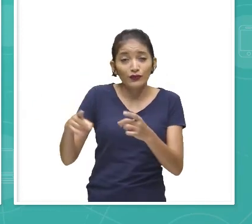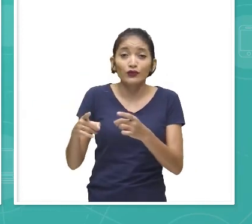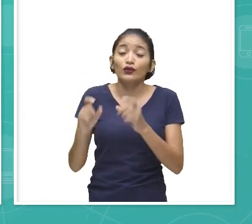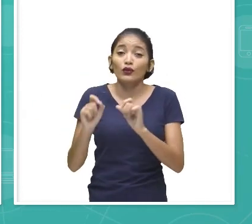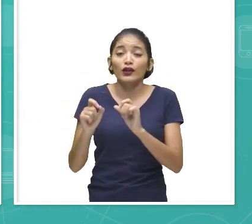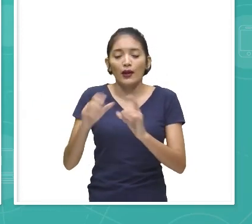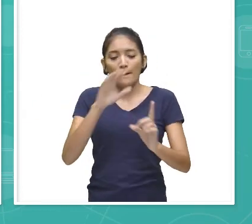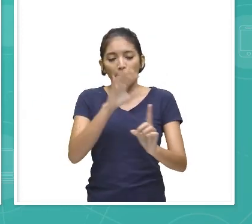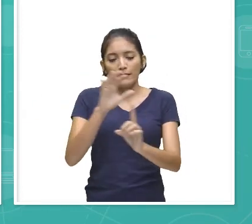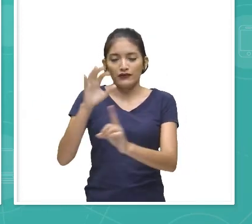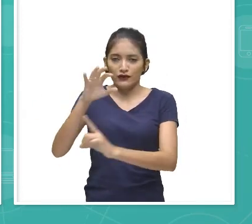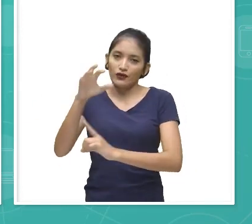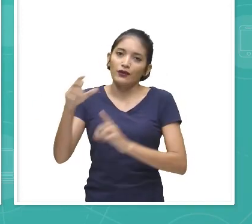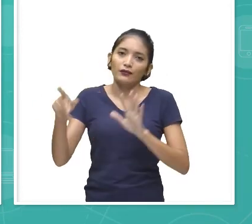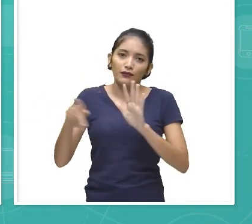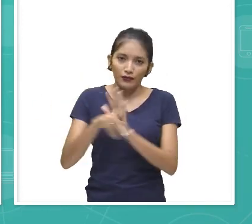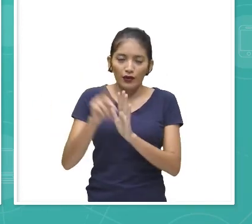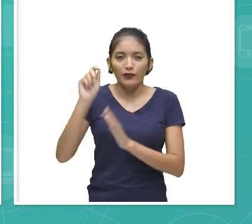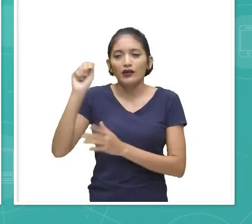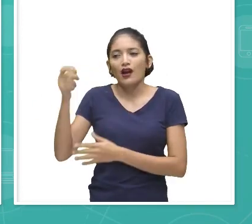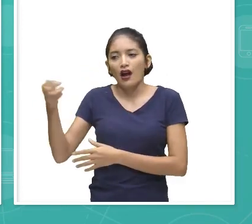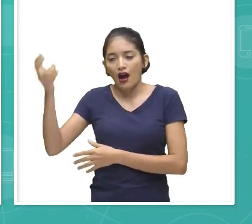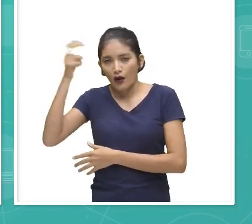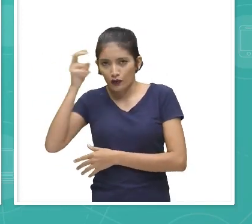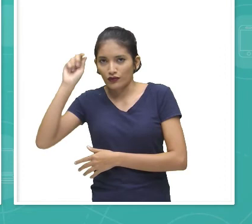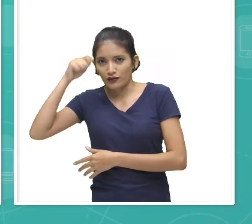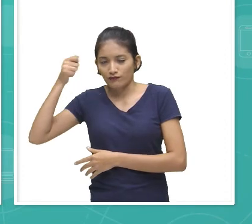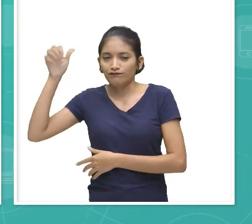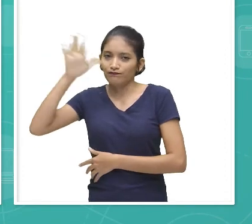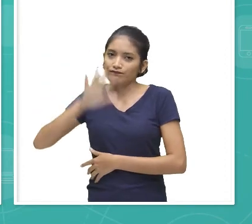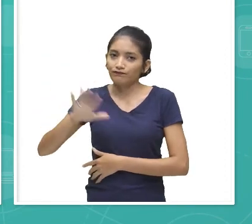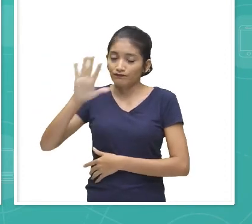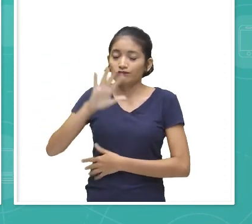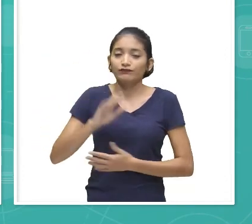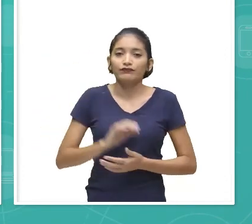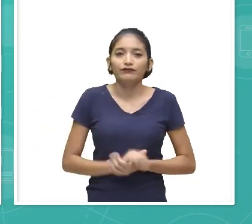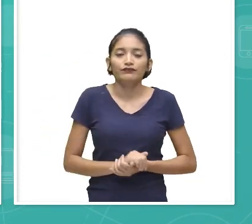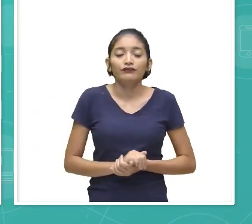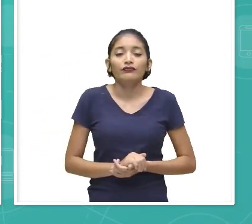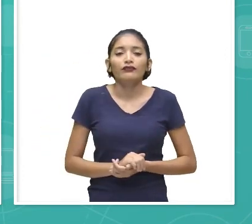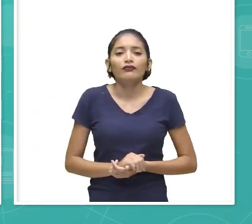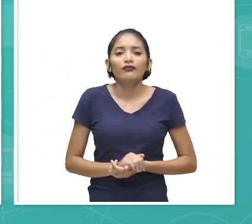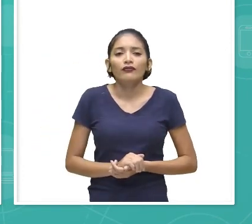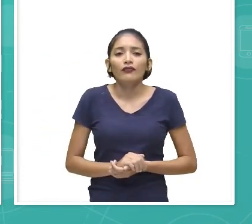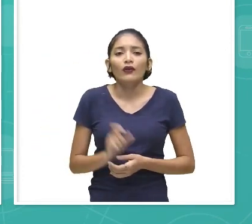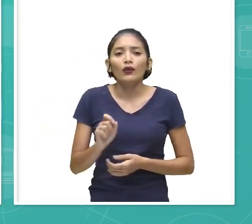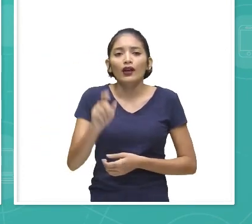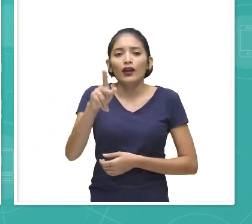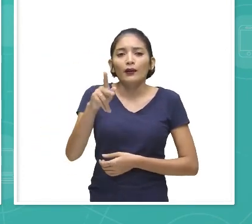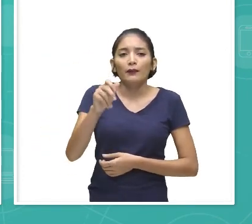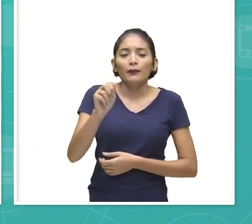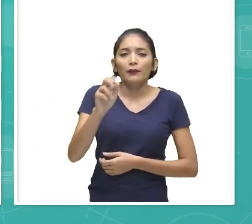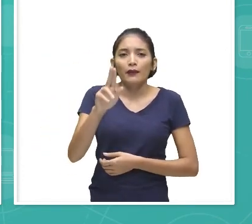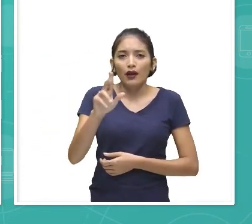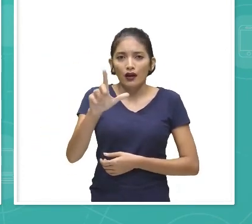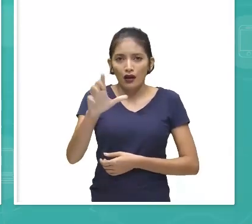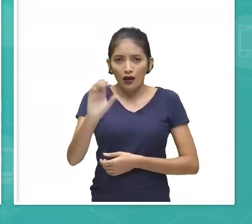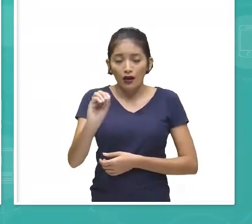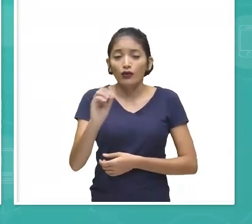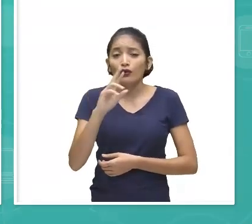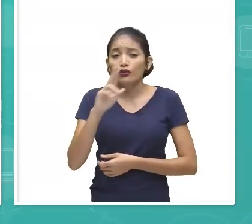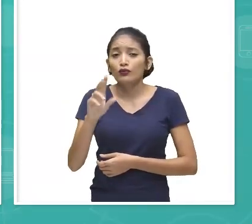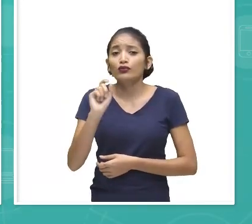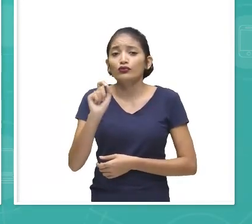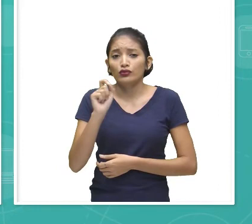realmente influenciados aí por essas culturas africanas, né? Quem mais respondeu? O Paulo